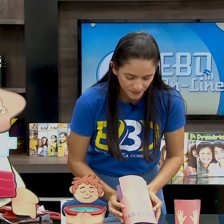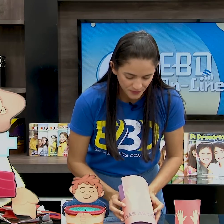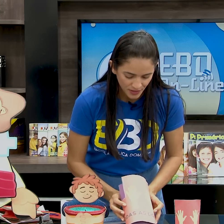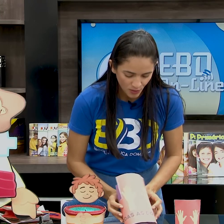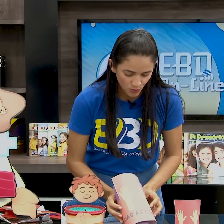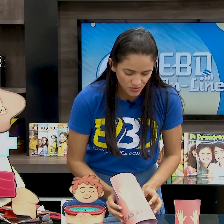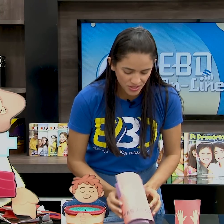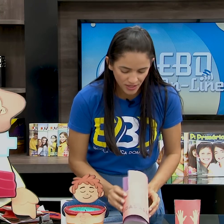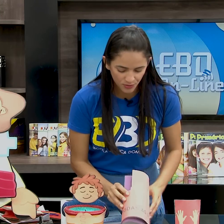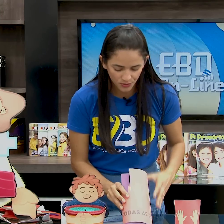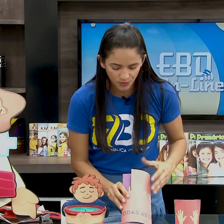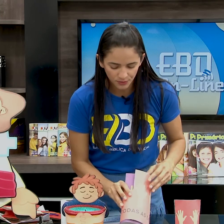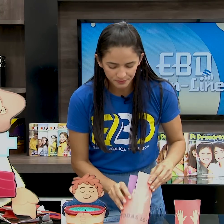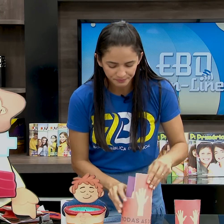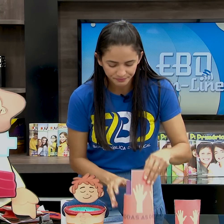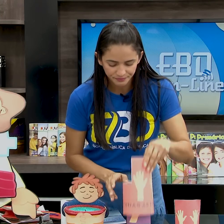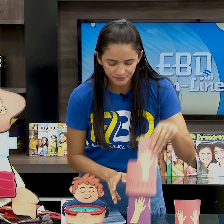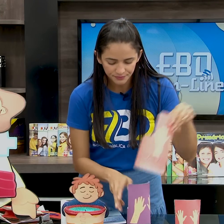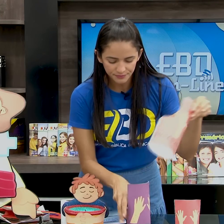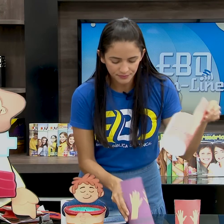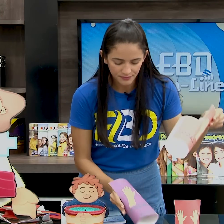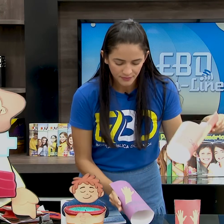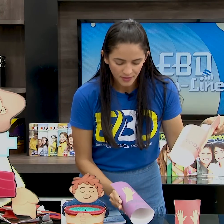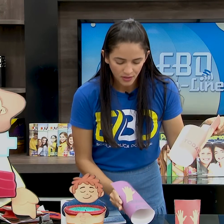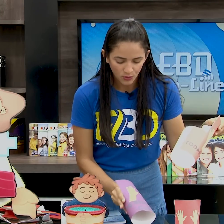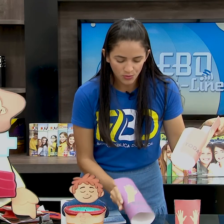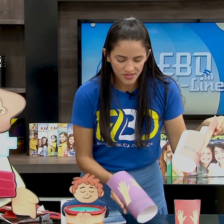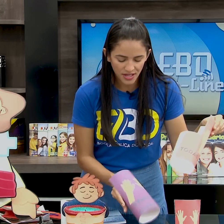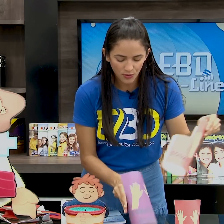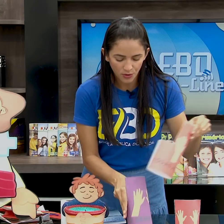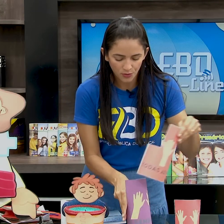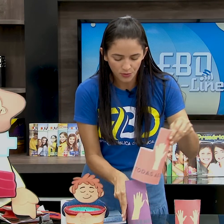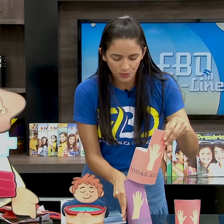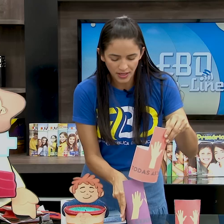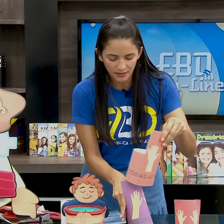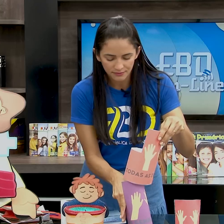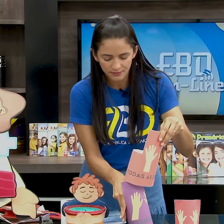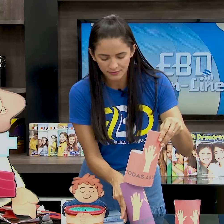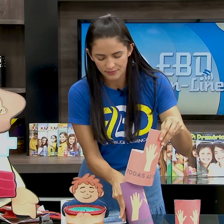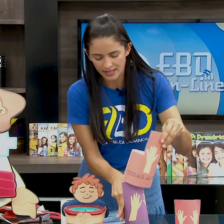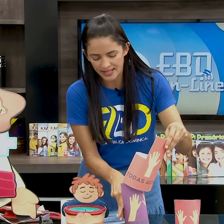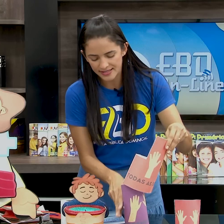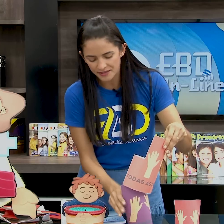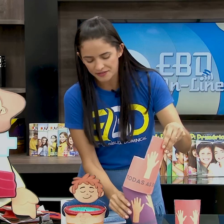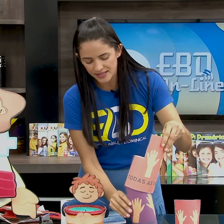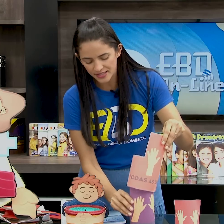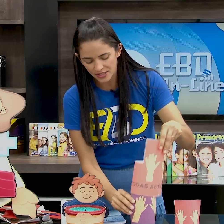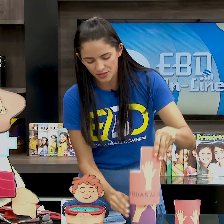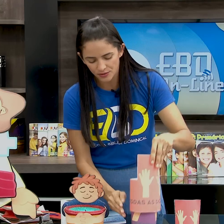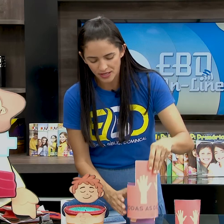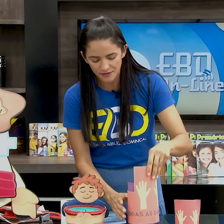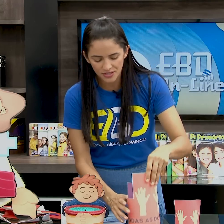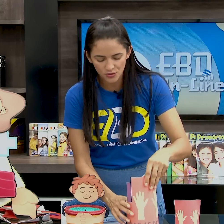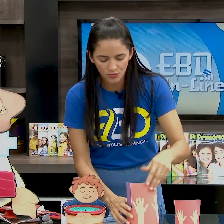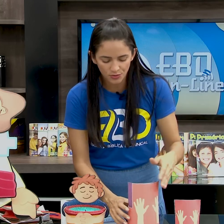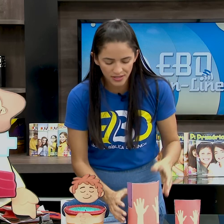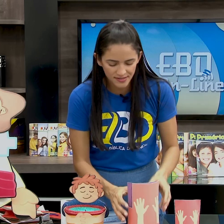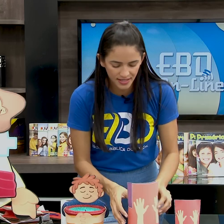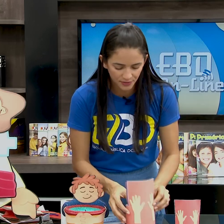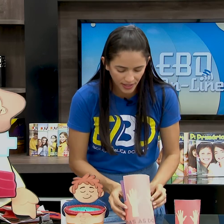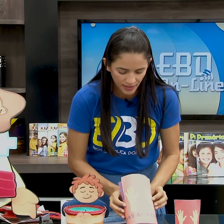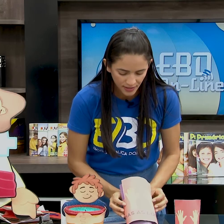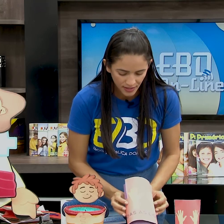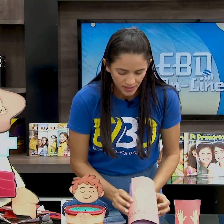só o senhor o senhor cura aí tem essa frase aqui ó aí vocês